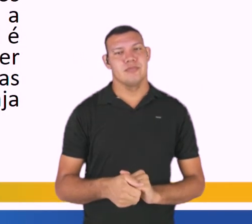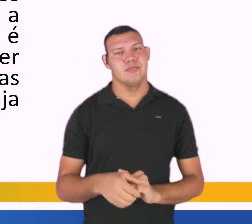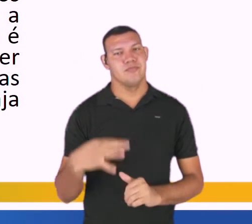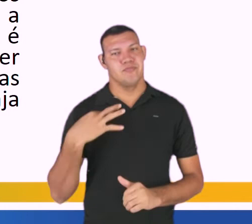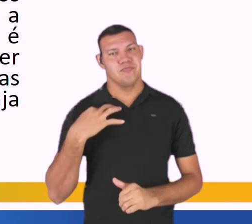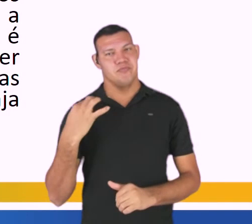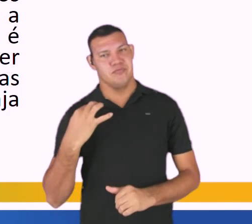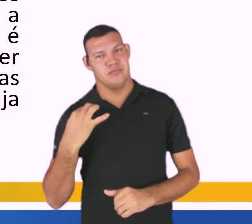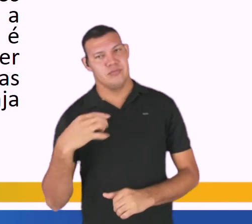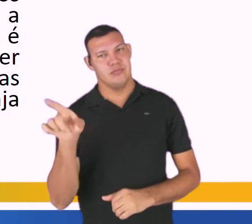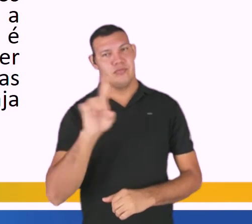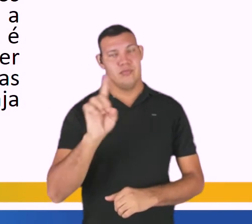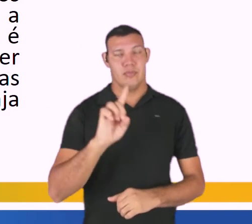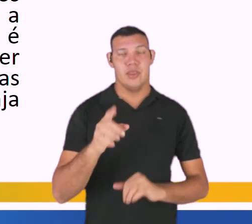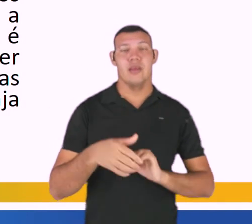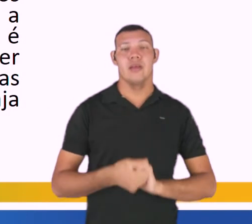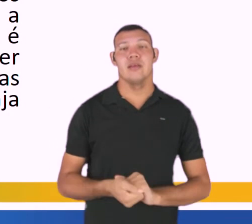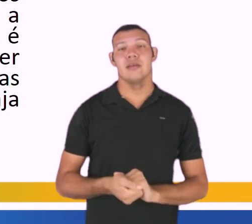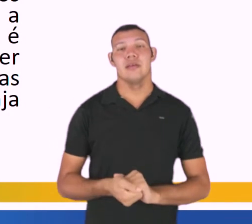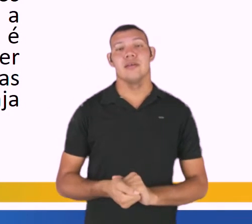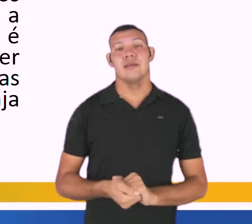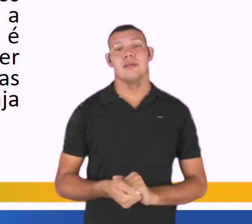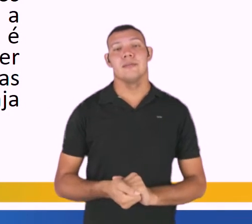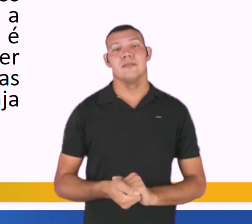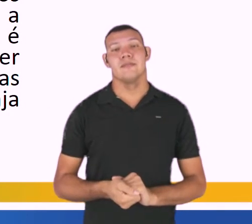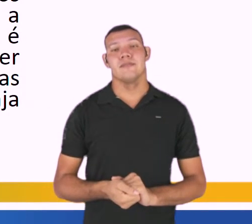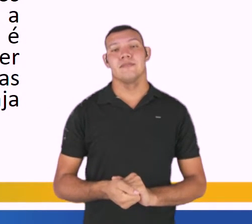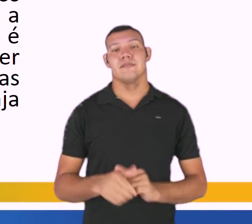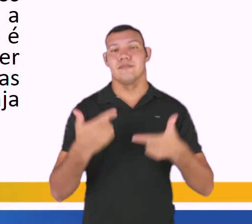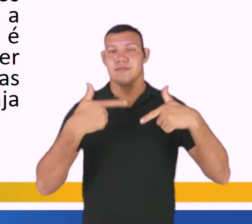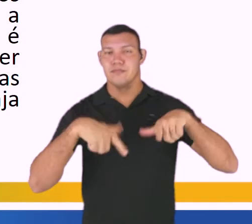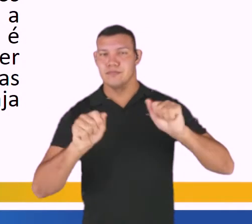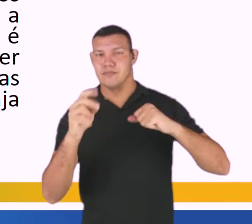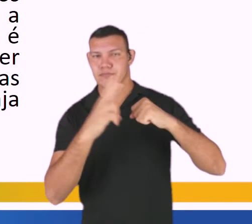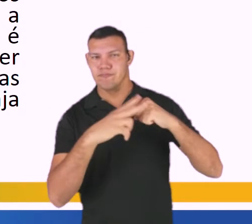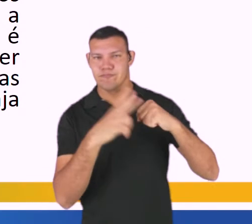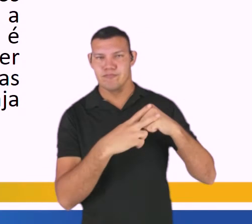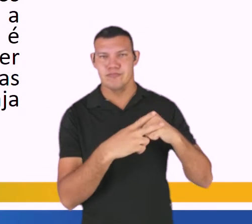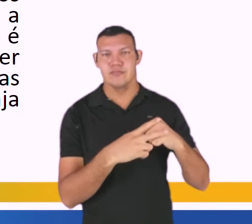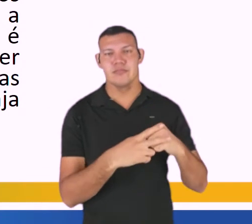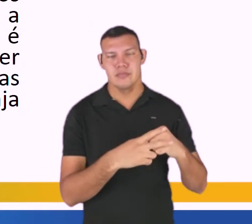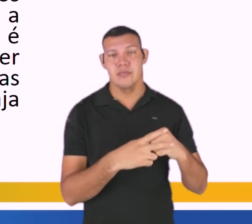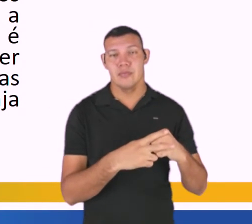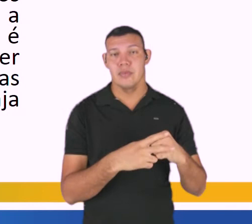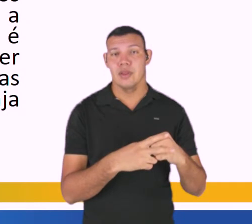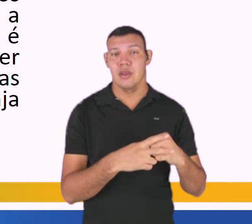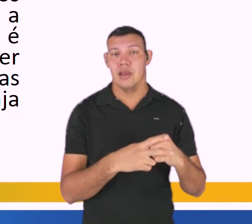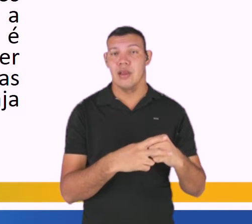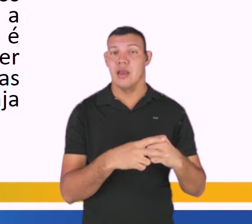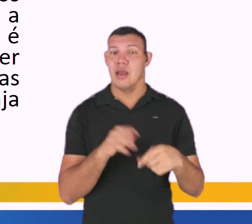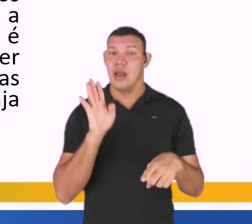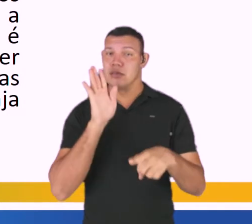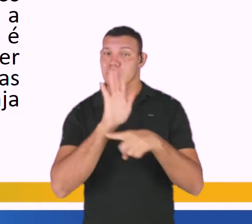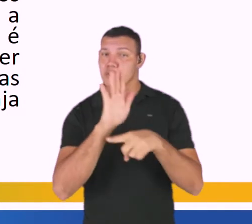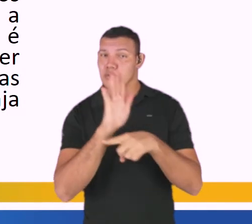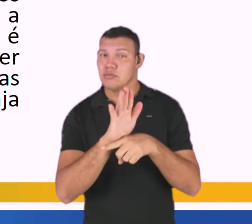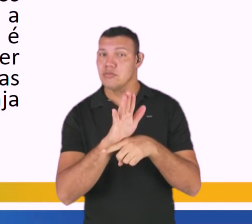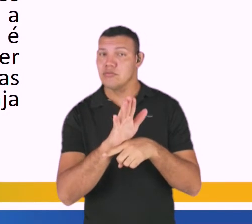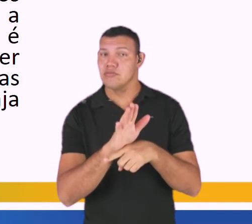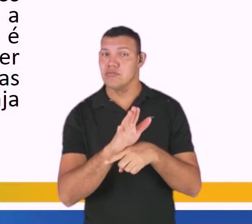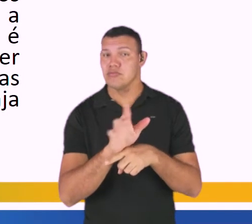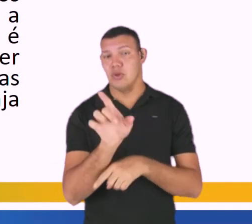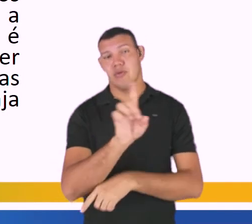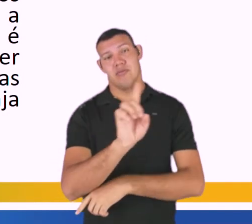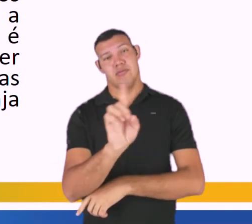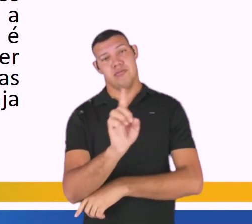as linguagens não verbais, elas podem trabalhar a favor ou contra o que o ser